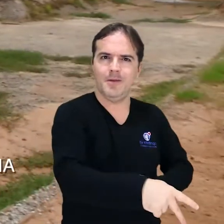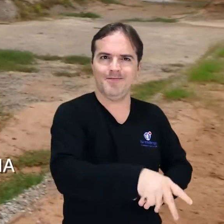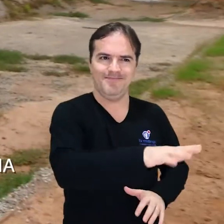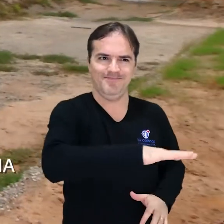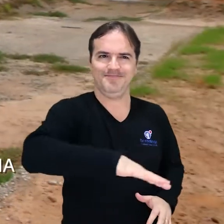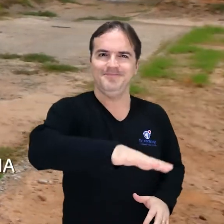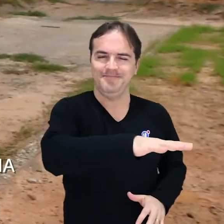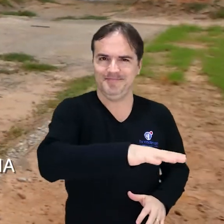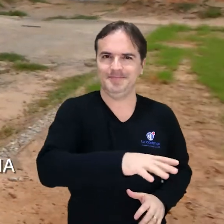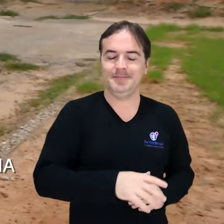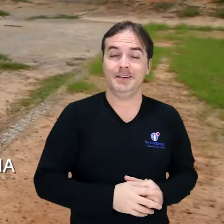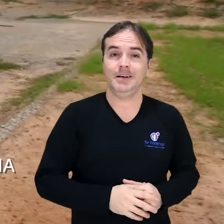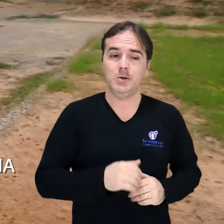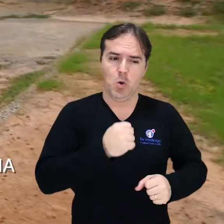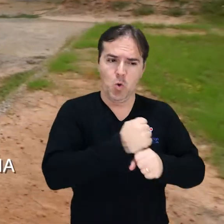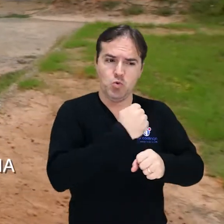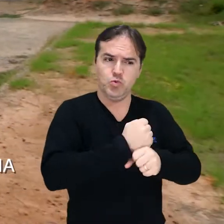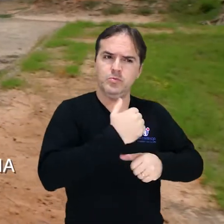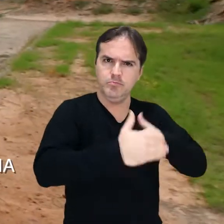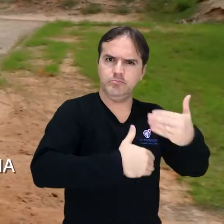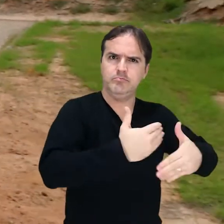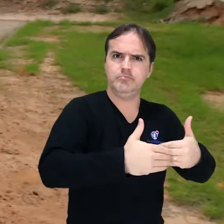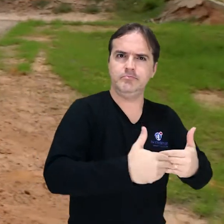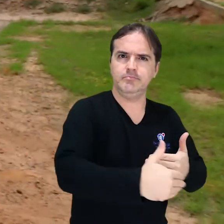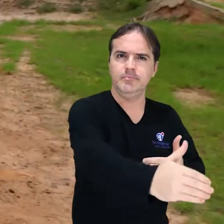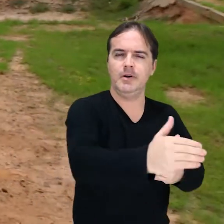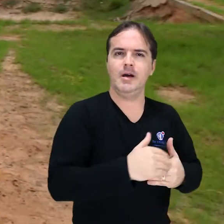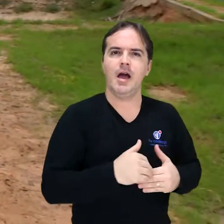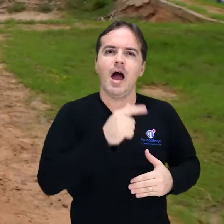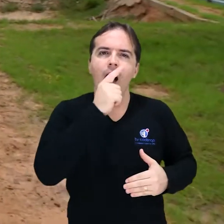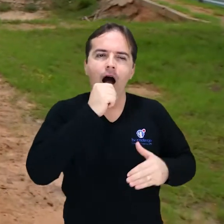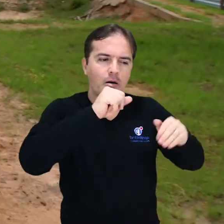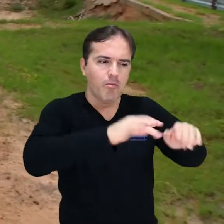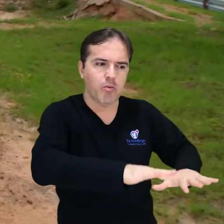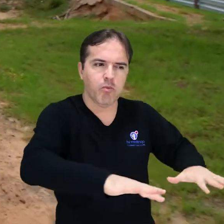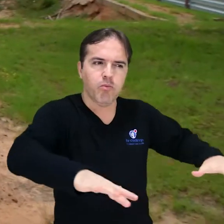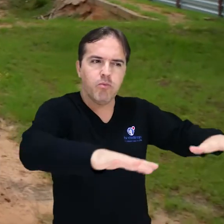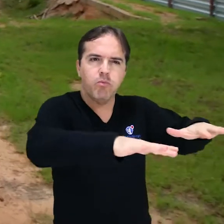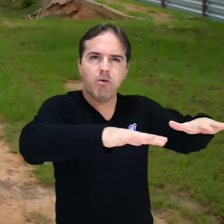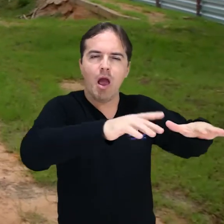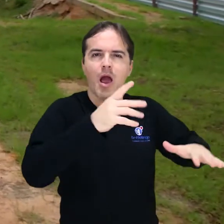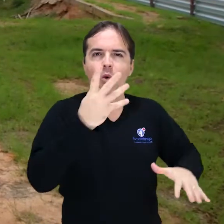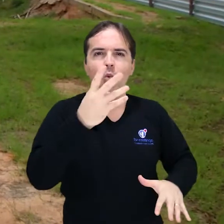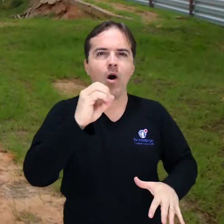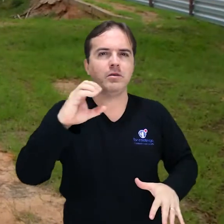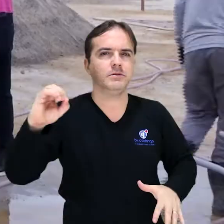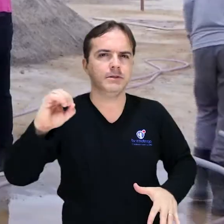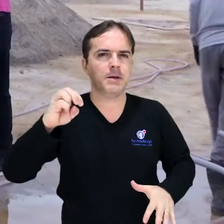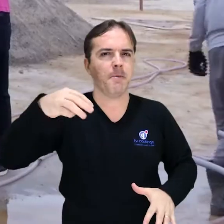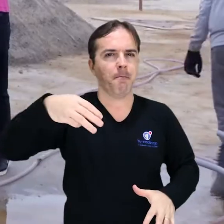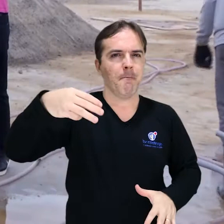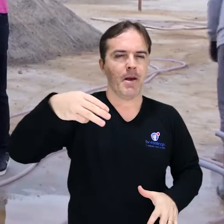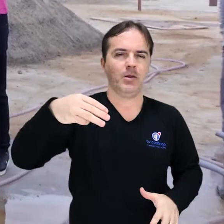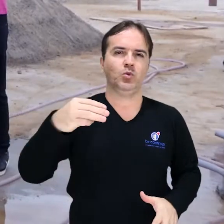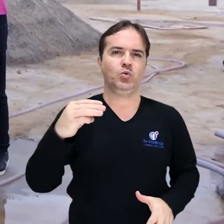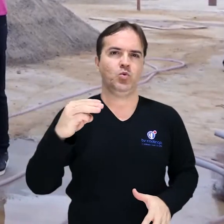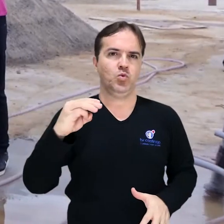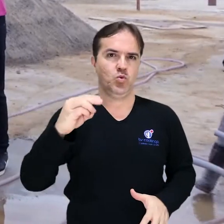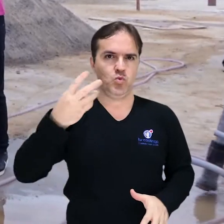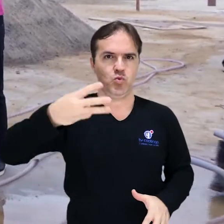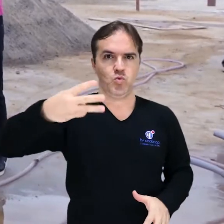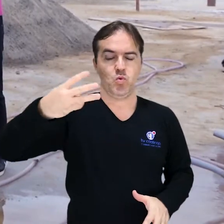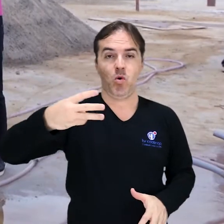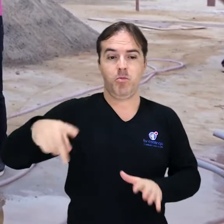reservatório, que está com as obras em andamento. O espelho d'água será abastecido com 400 metros cúbicos por mês por